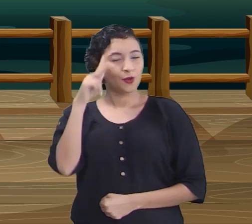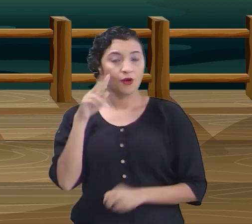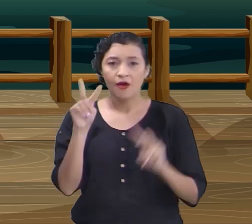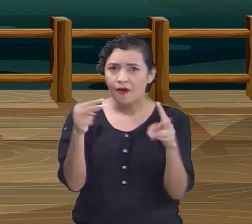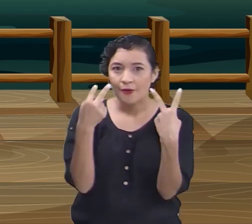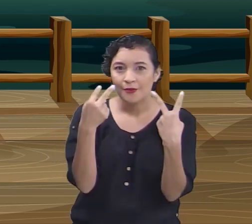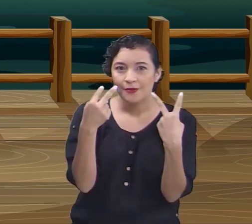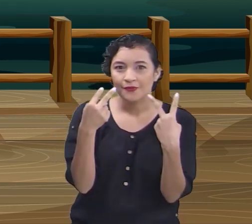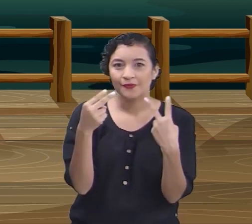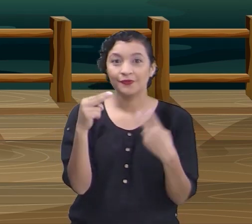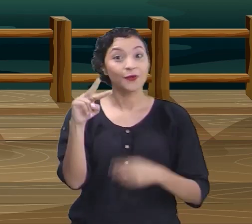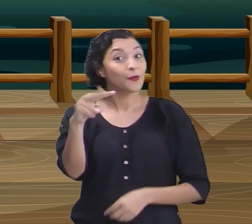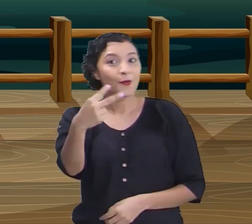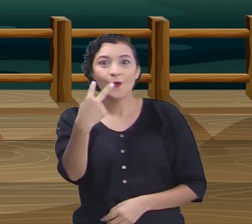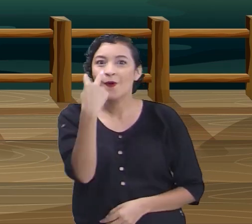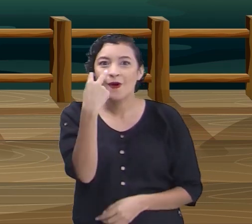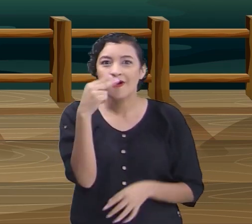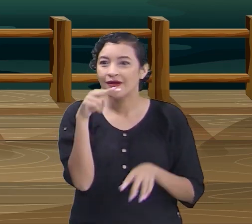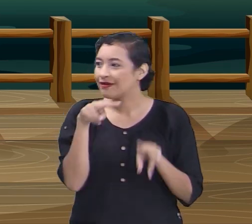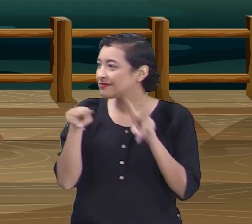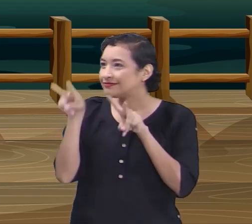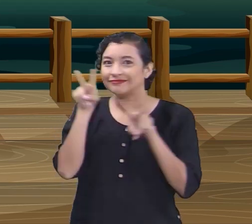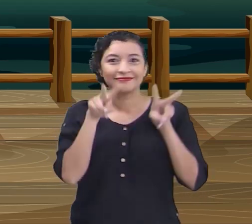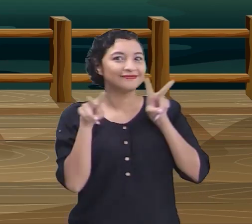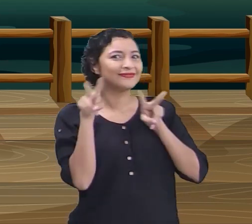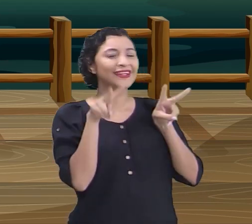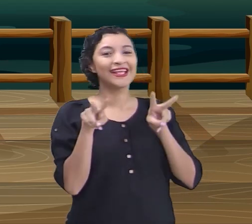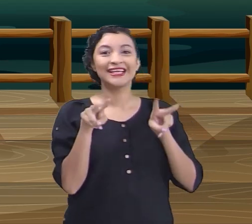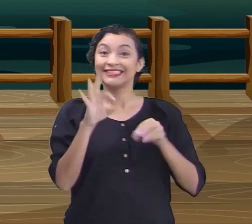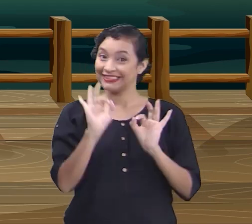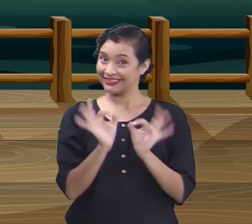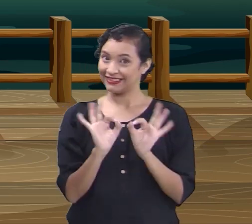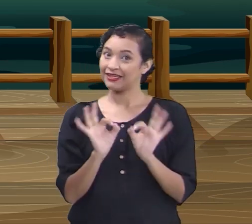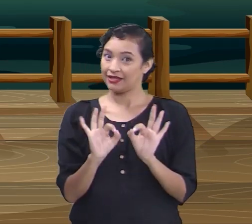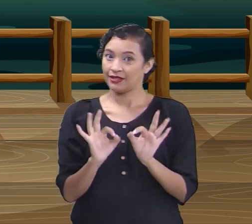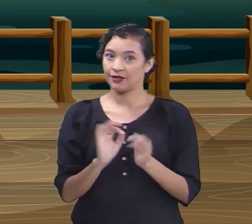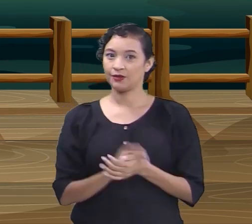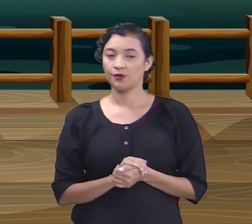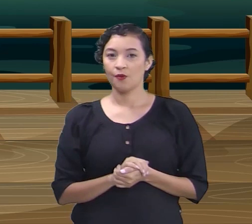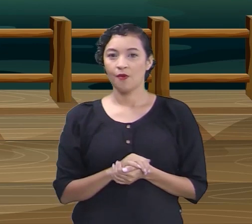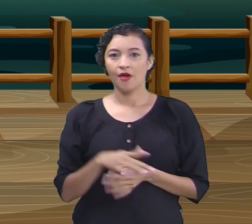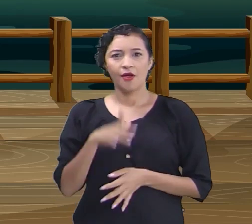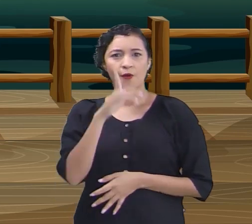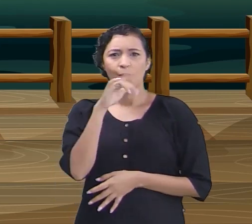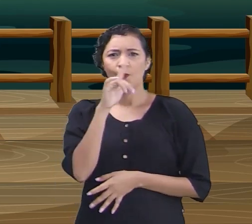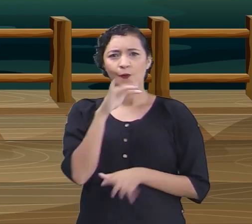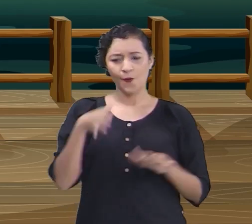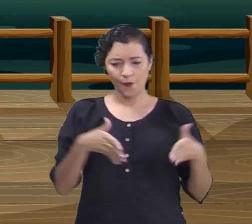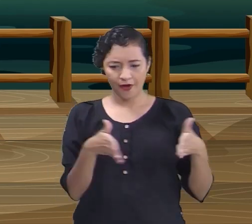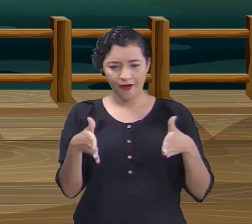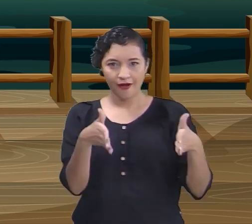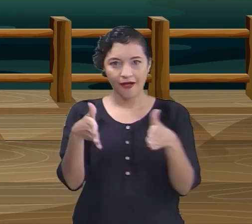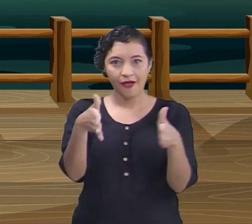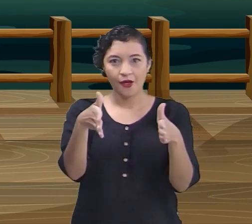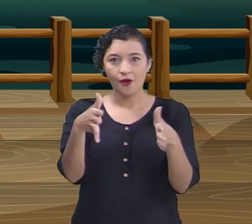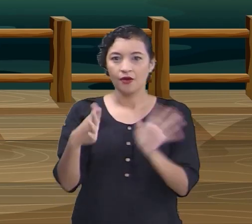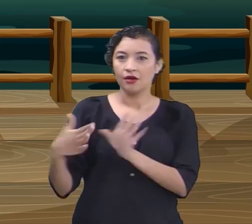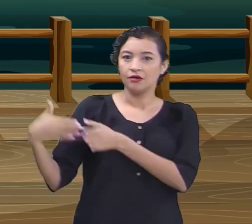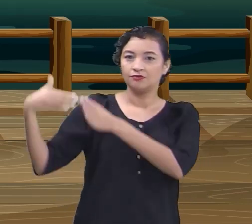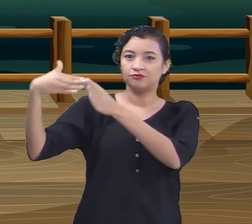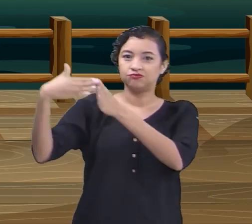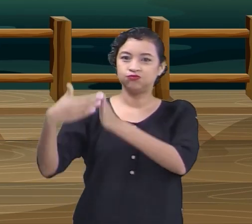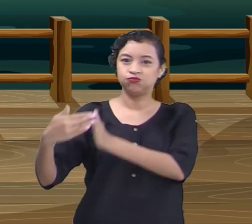mim. Olha onde nós estamos. É isso mesmo, estamos aqui no meio de um rio e lá vem uma